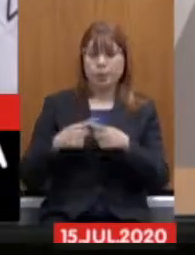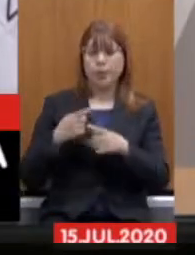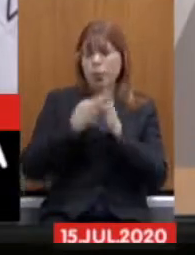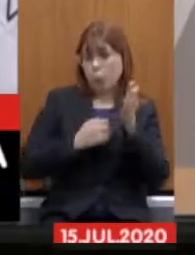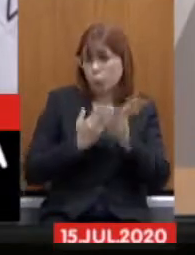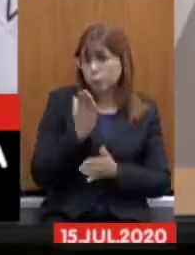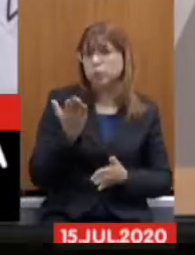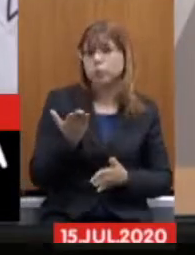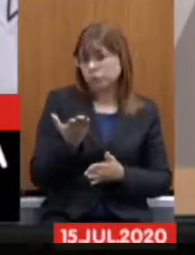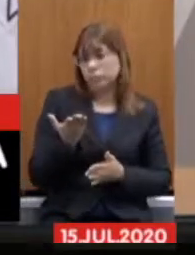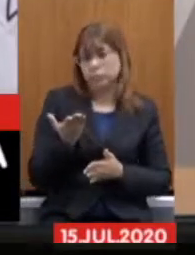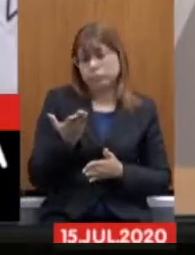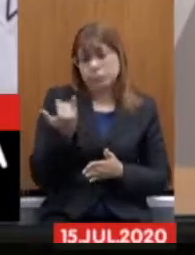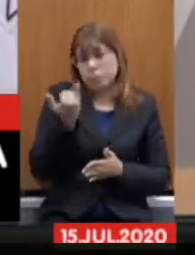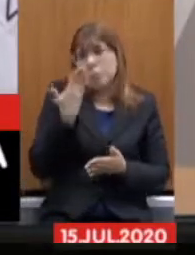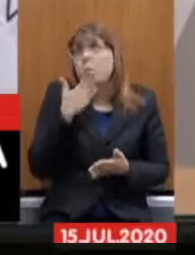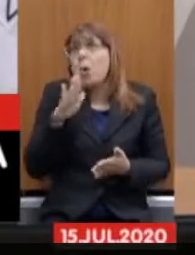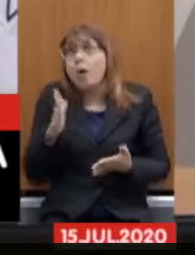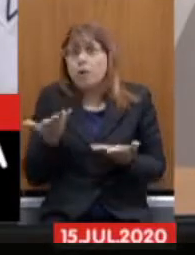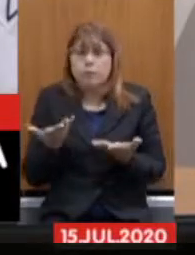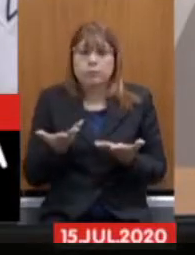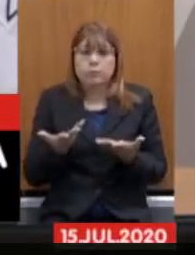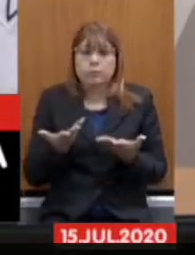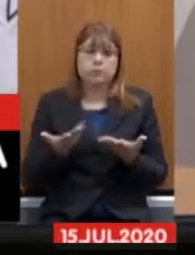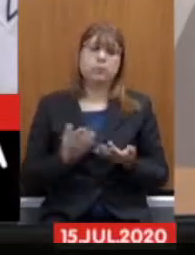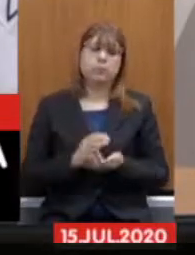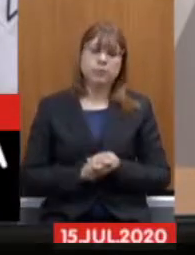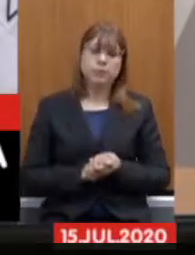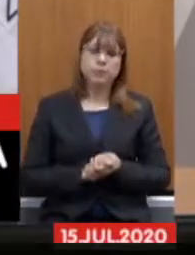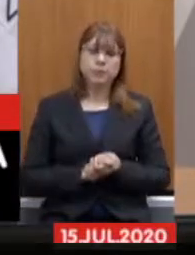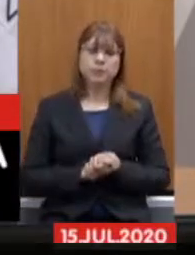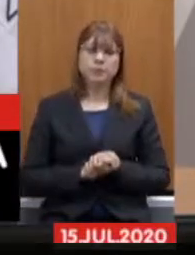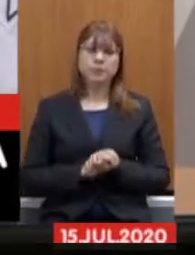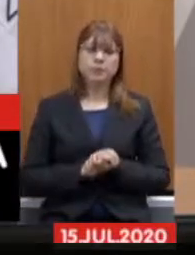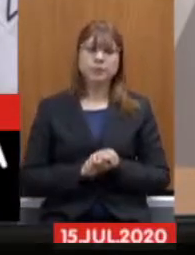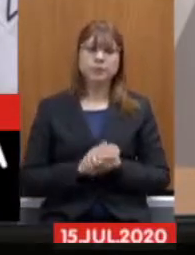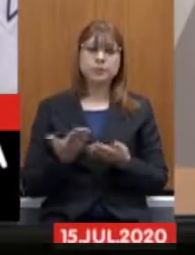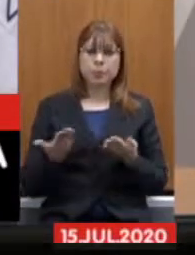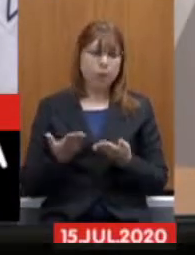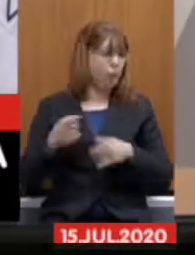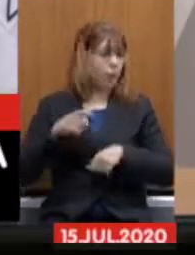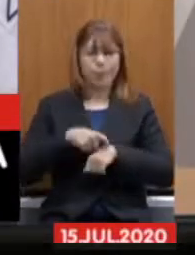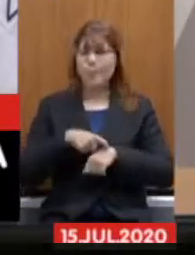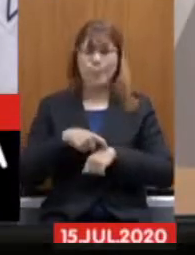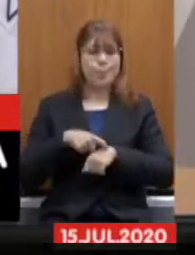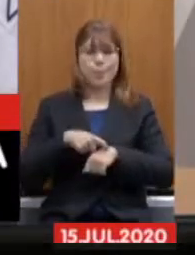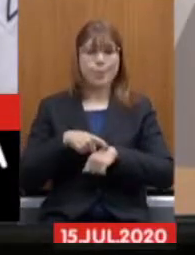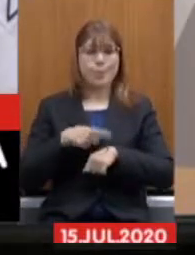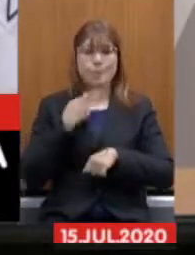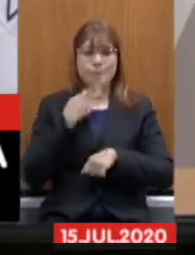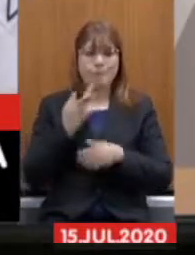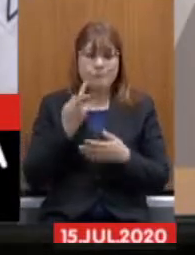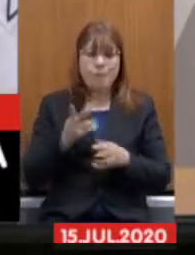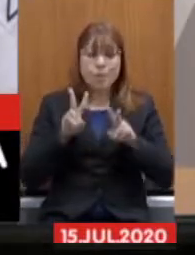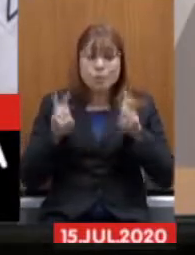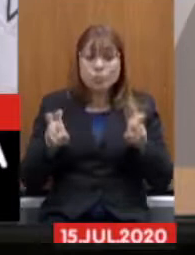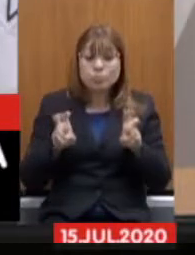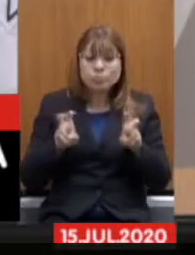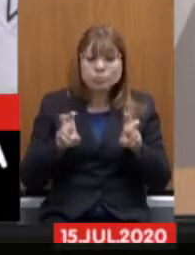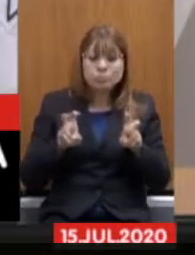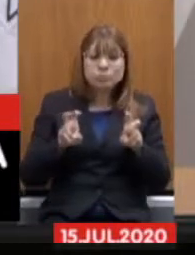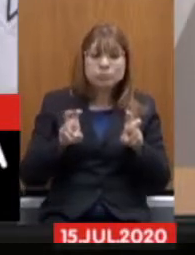independente de qual seja nesse momento é discutir a retirada brutal